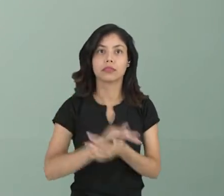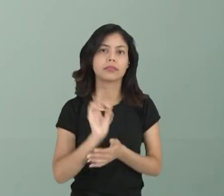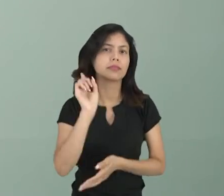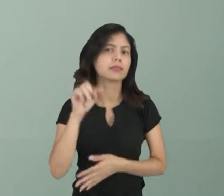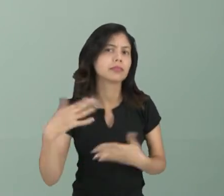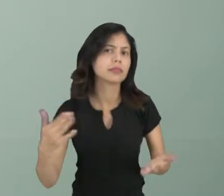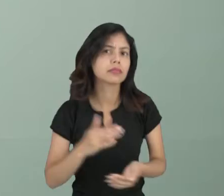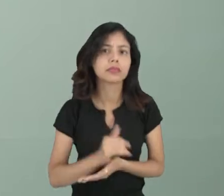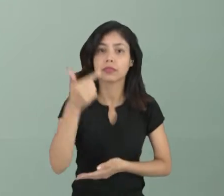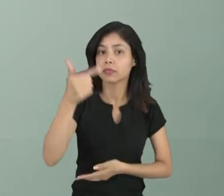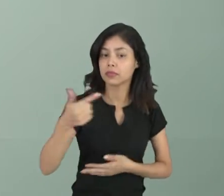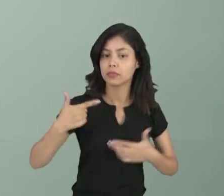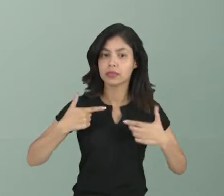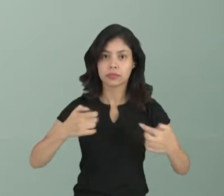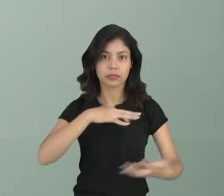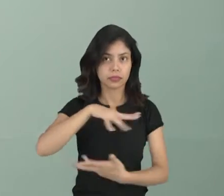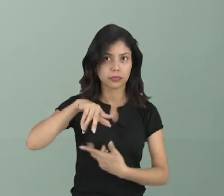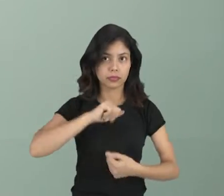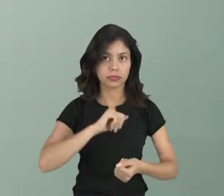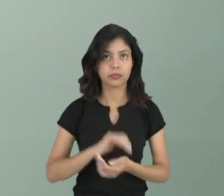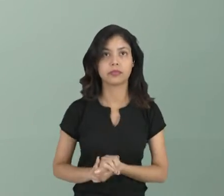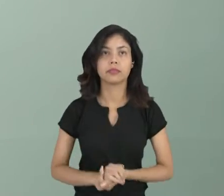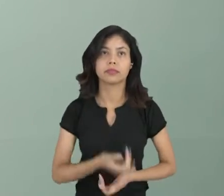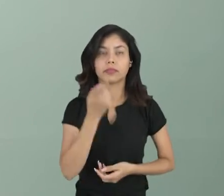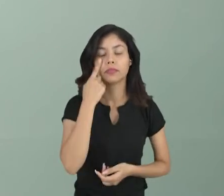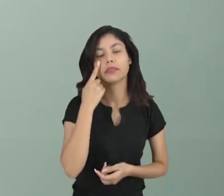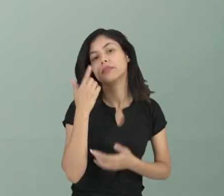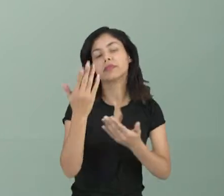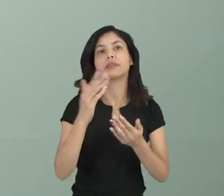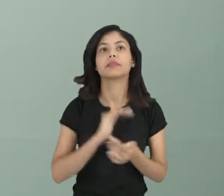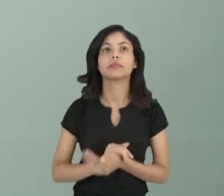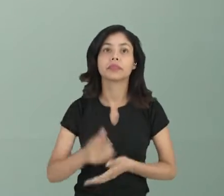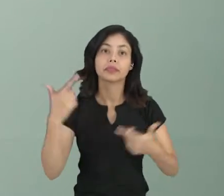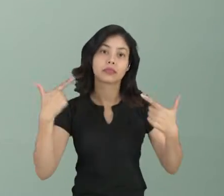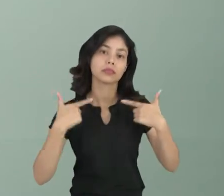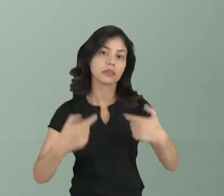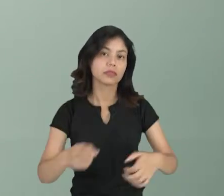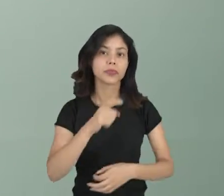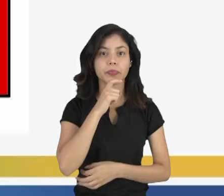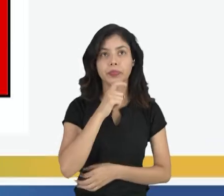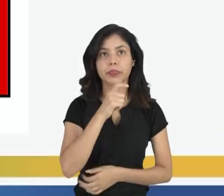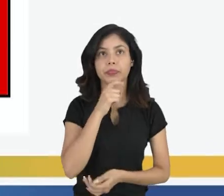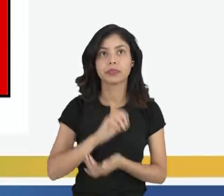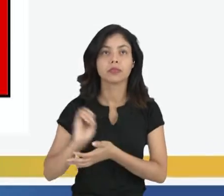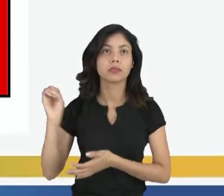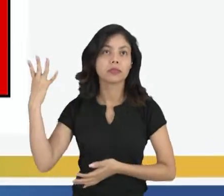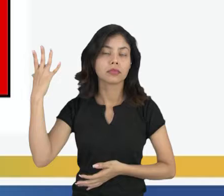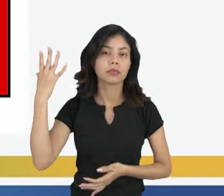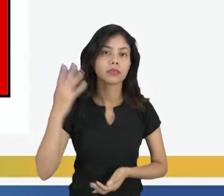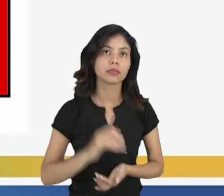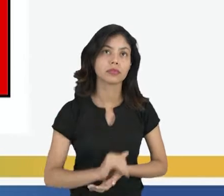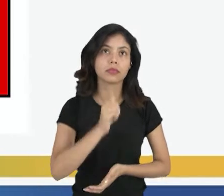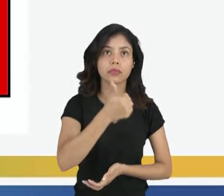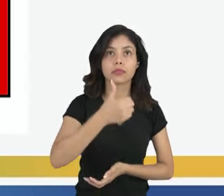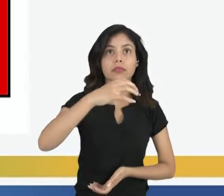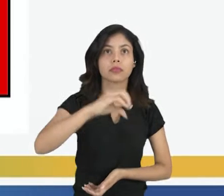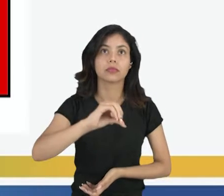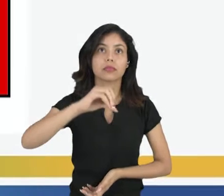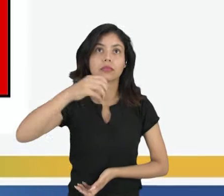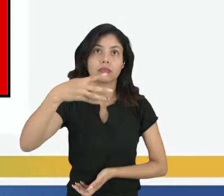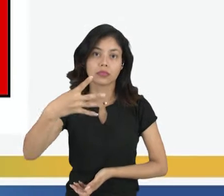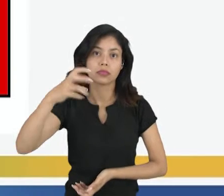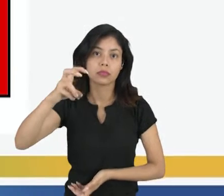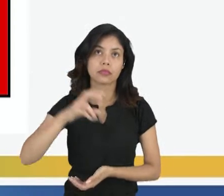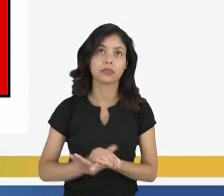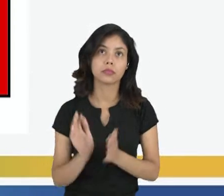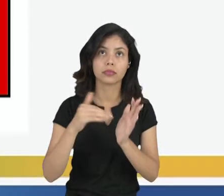é a Segunda Guerra Mundial. Pessoal, então vamos lá, né? A Guerra Fria, ela acontece, né, principalmente em